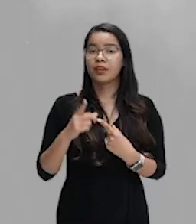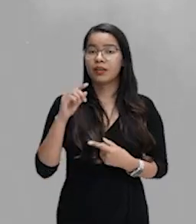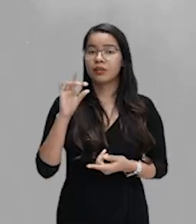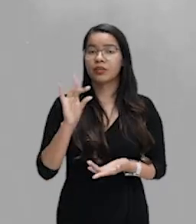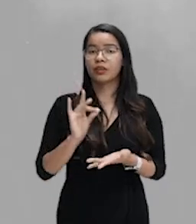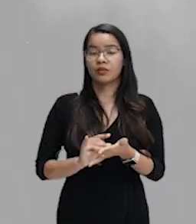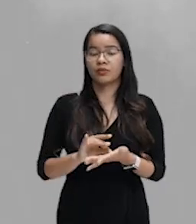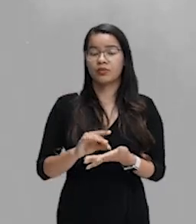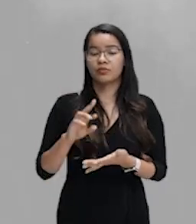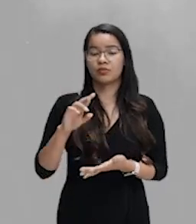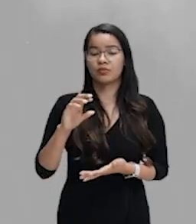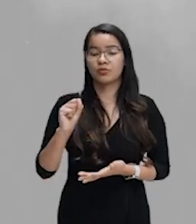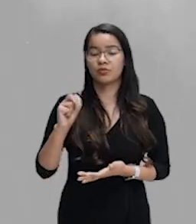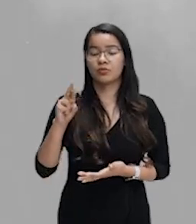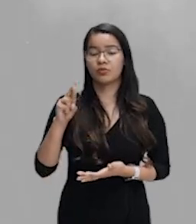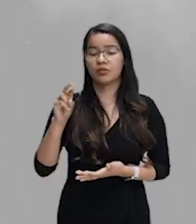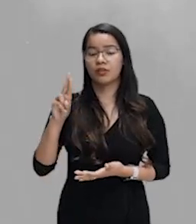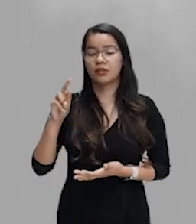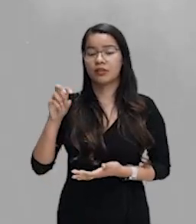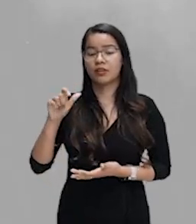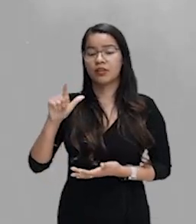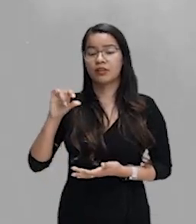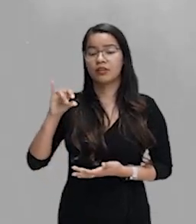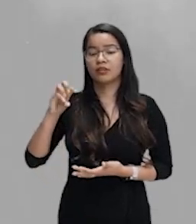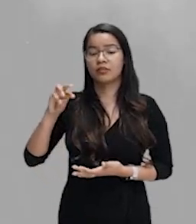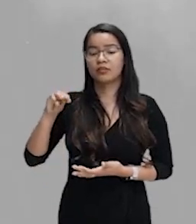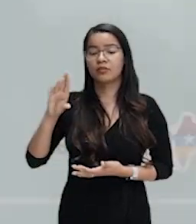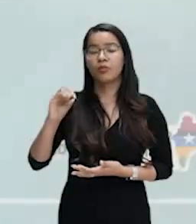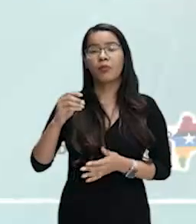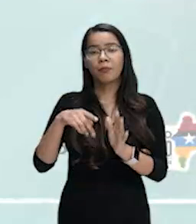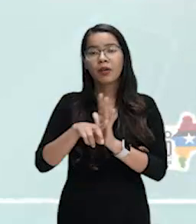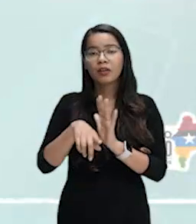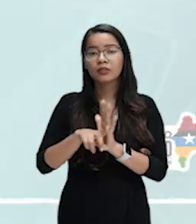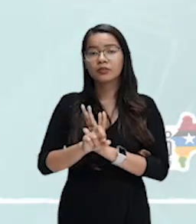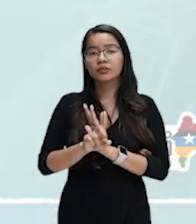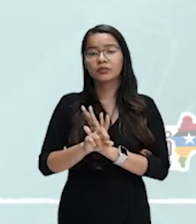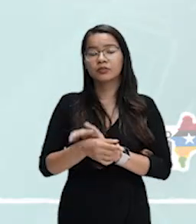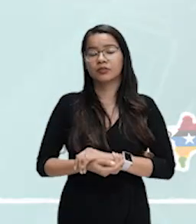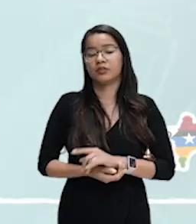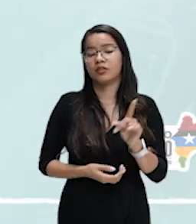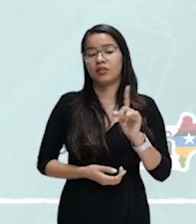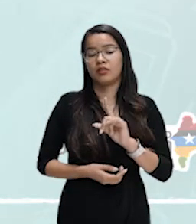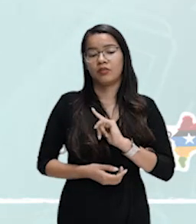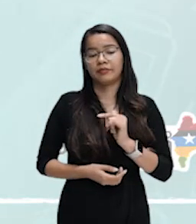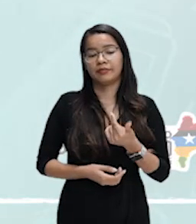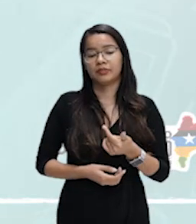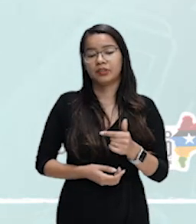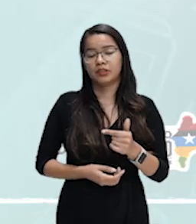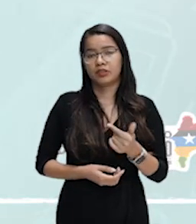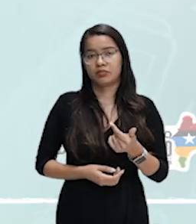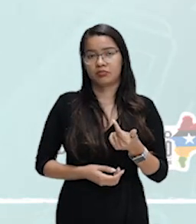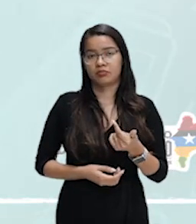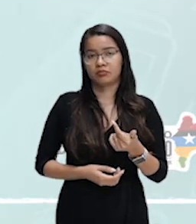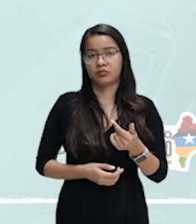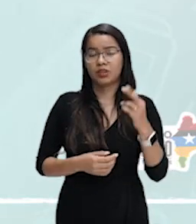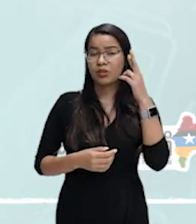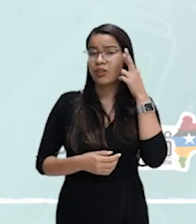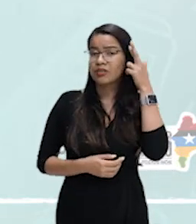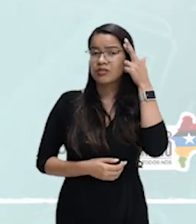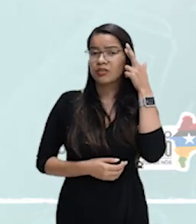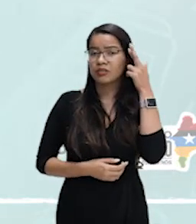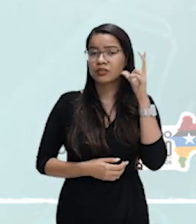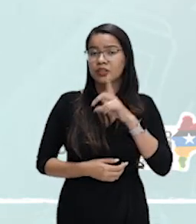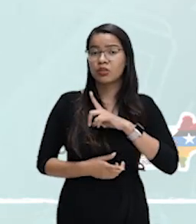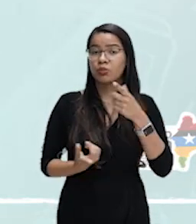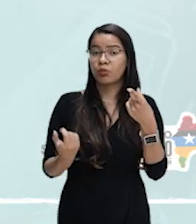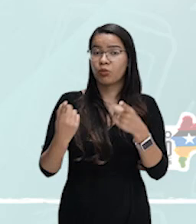surrealismo questiona, bate em cima. A racionalização ela não vai existir, né, no surrealismo. Existe justamente o